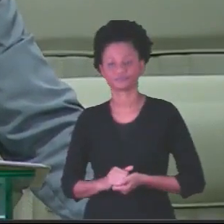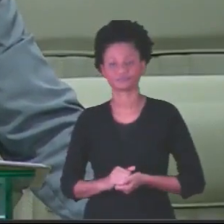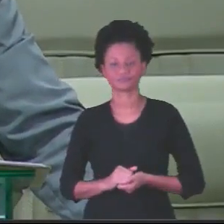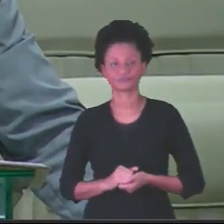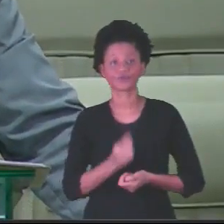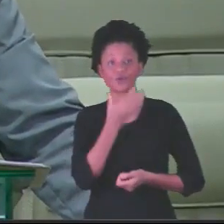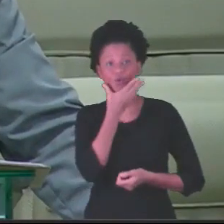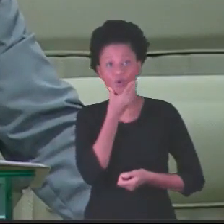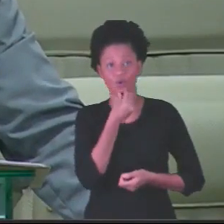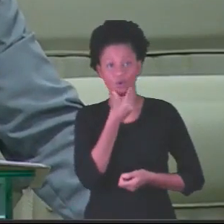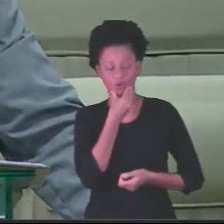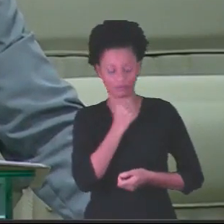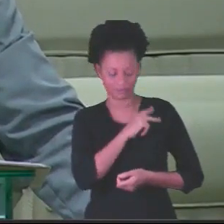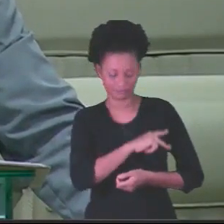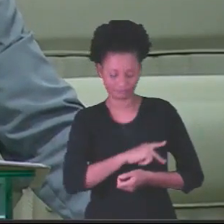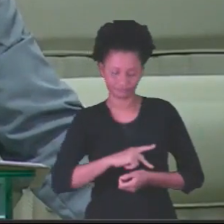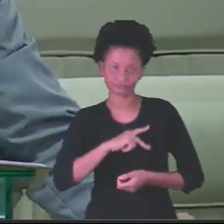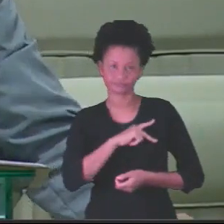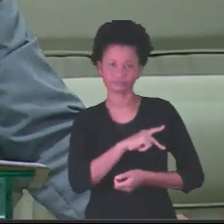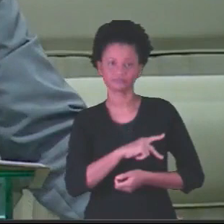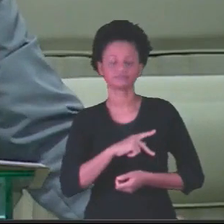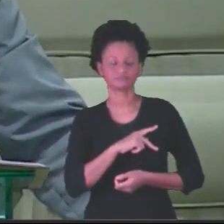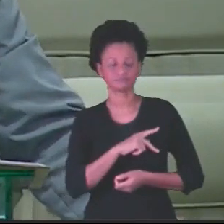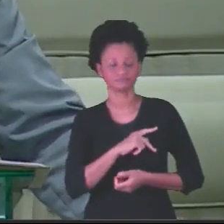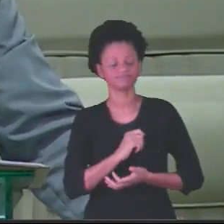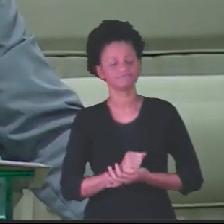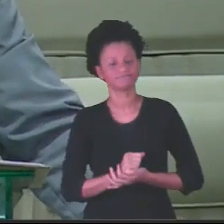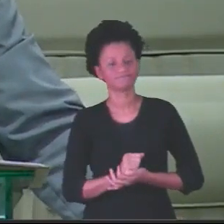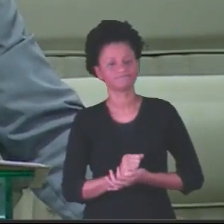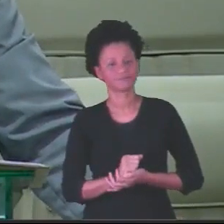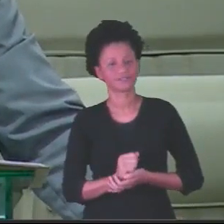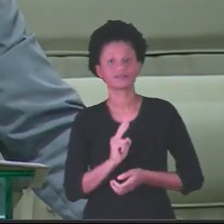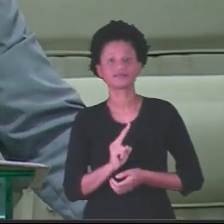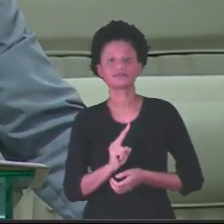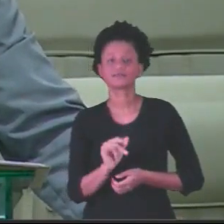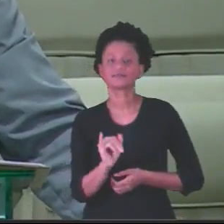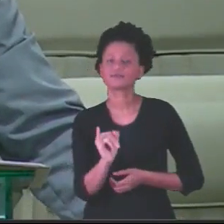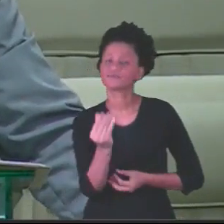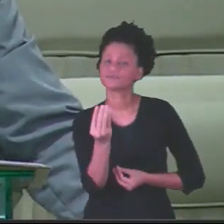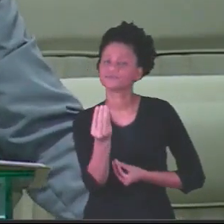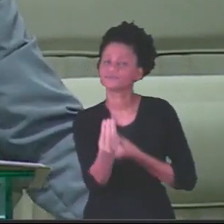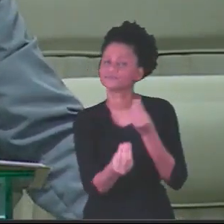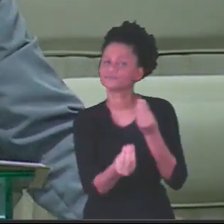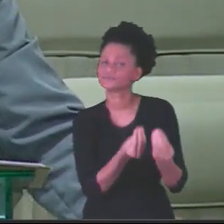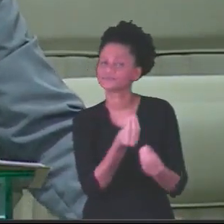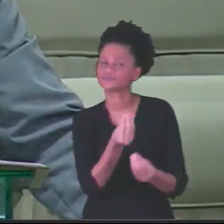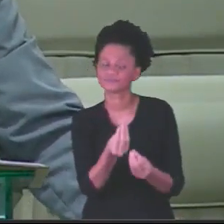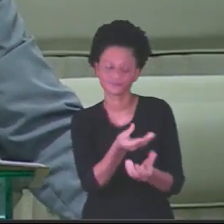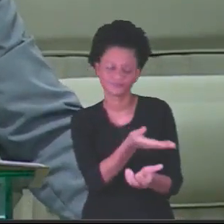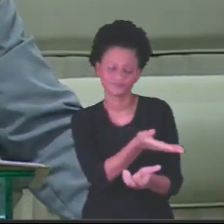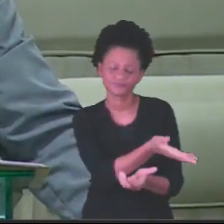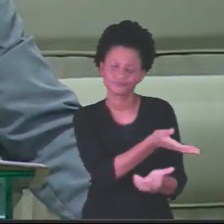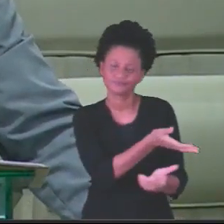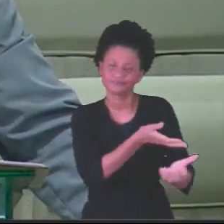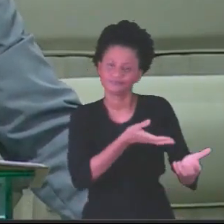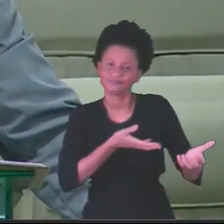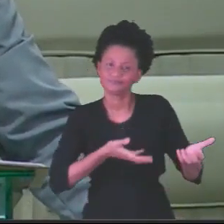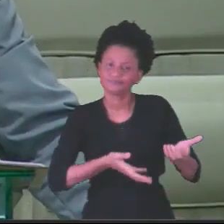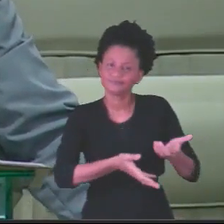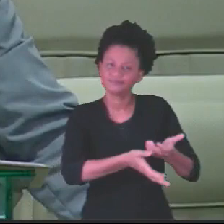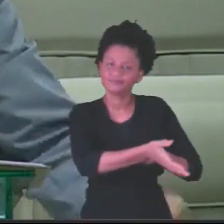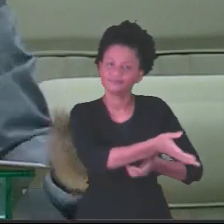o paulo ele vai compartilhar e com os irmãos de filipos